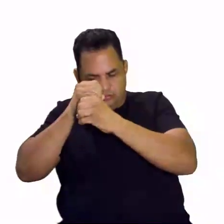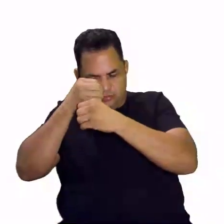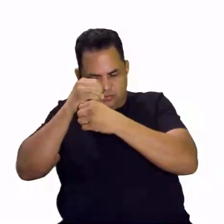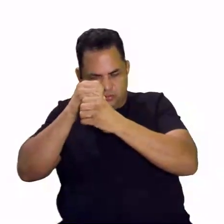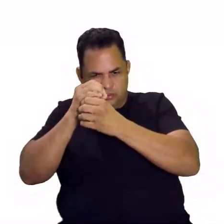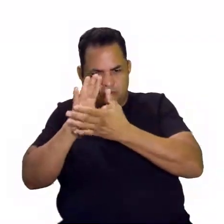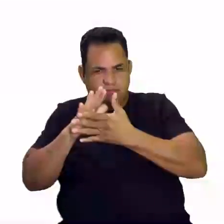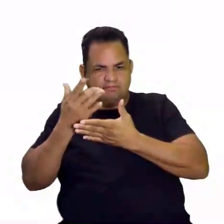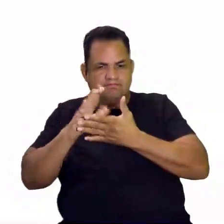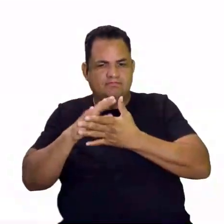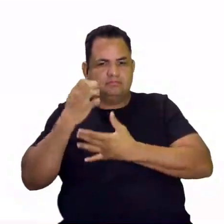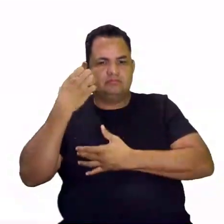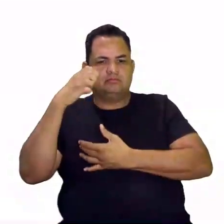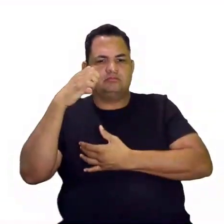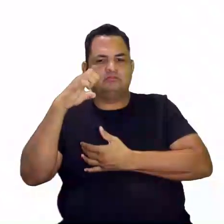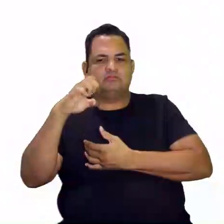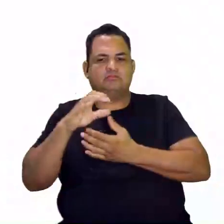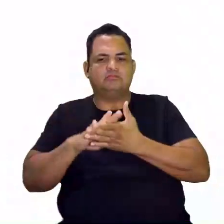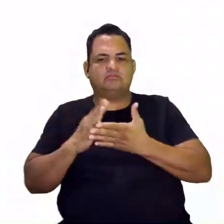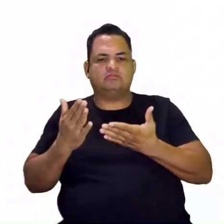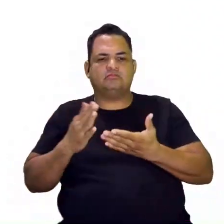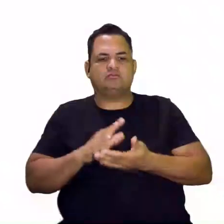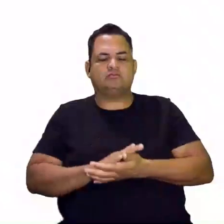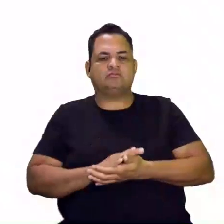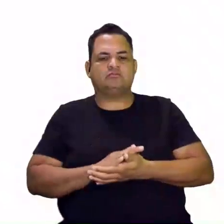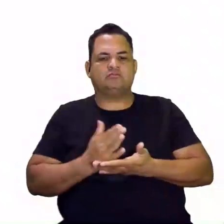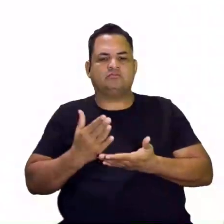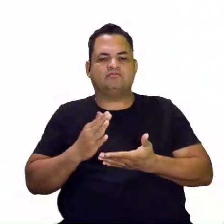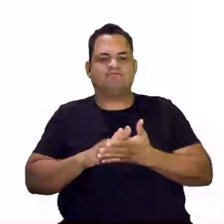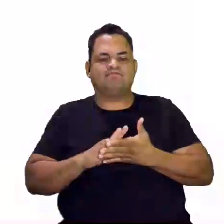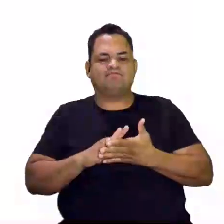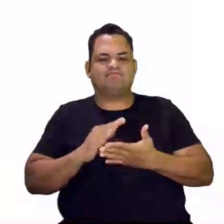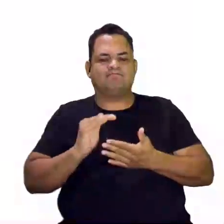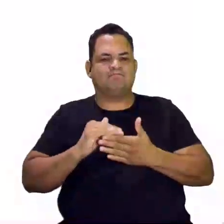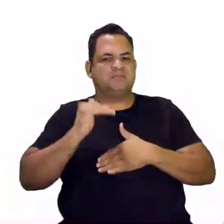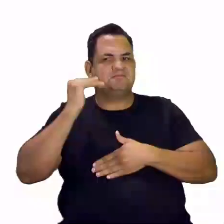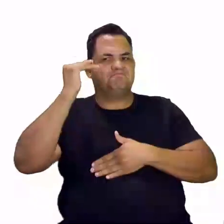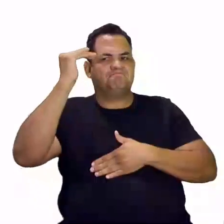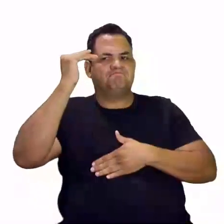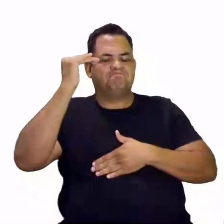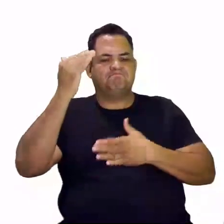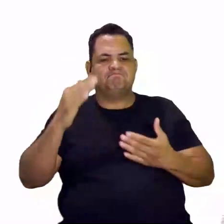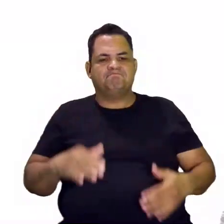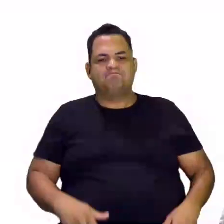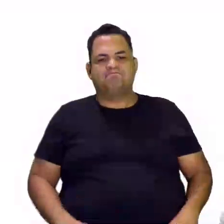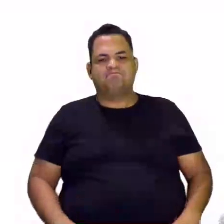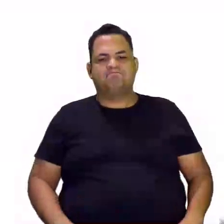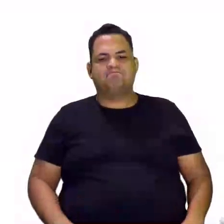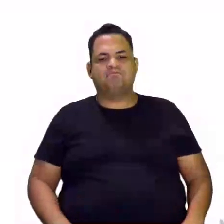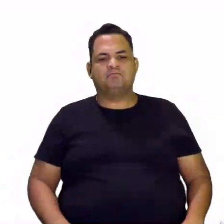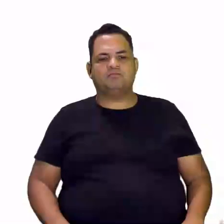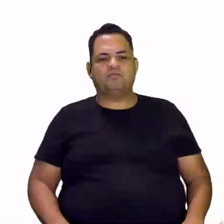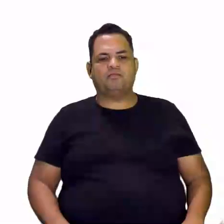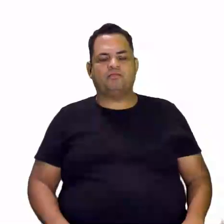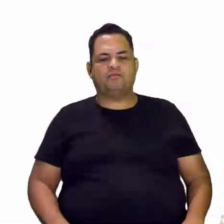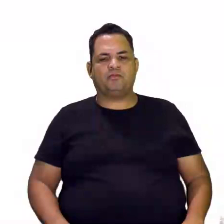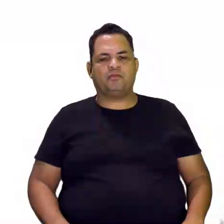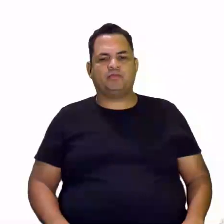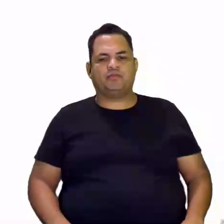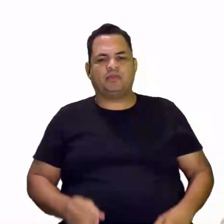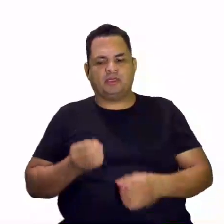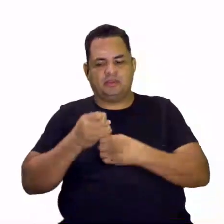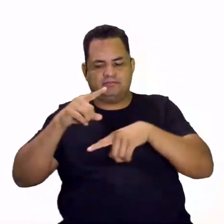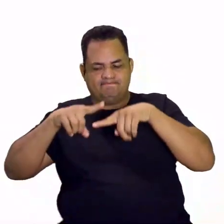microscópio eletrônico, ele é um dos mais tops que tem. São